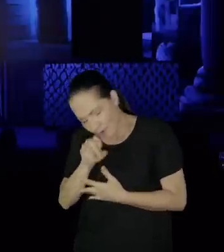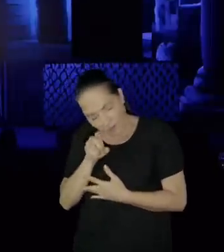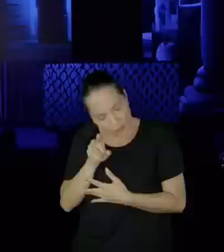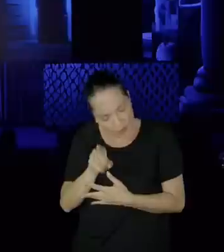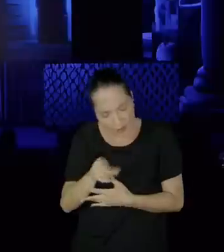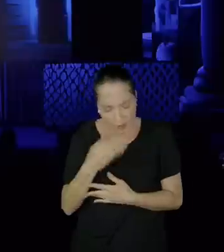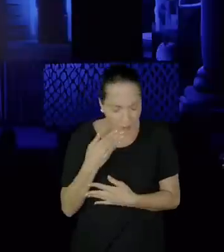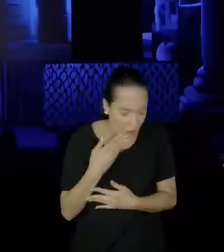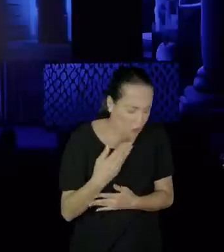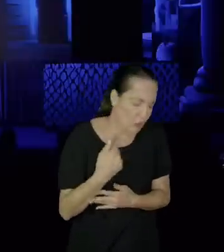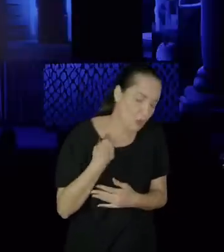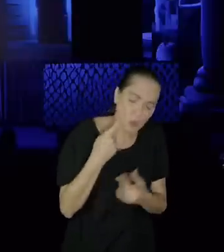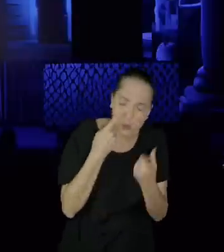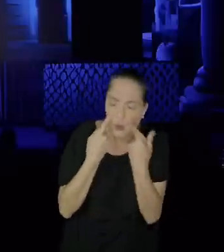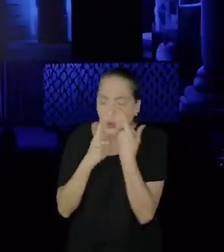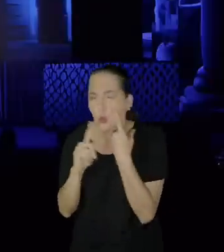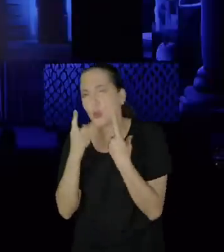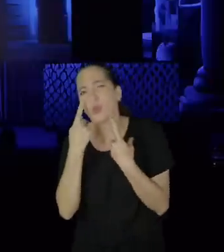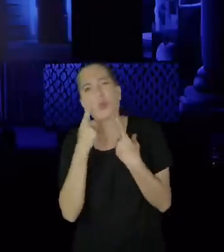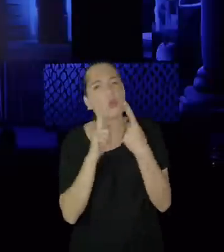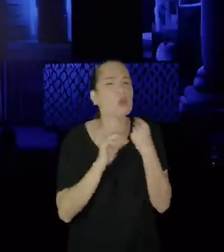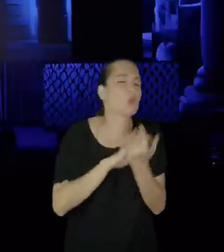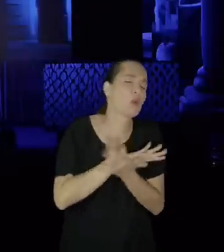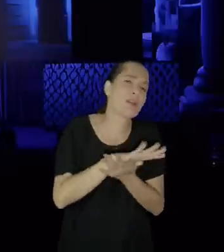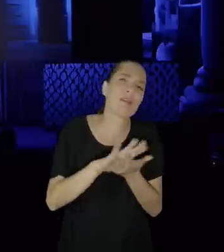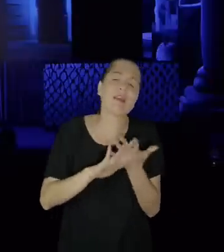Se me pede que não chores,